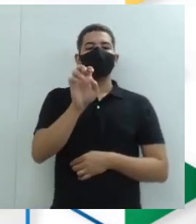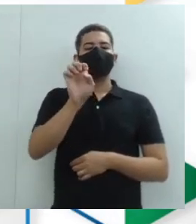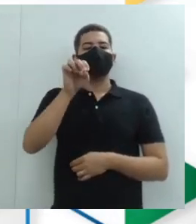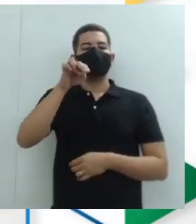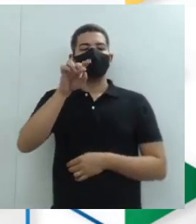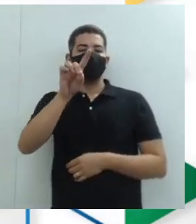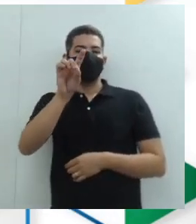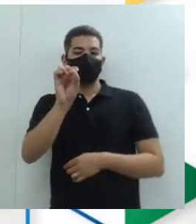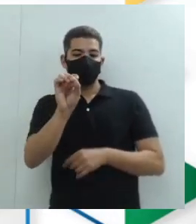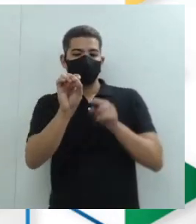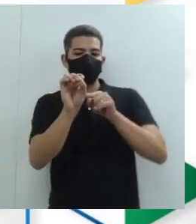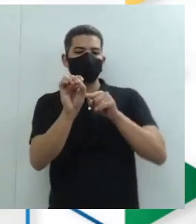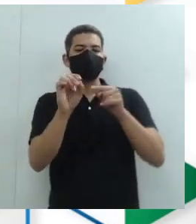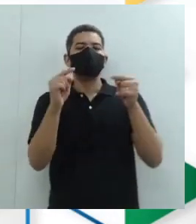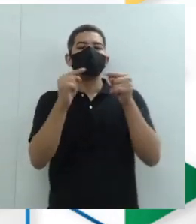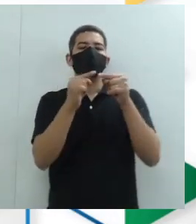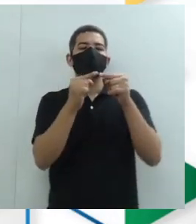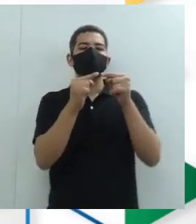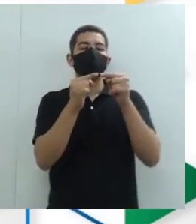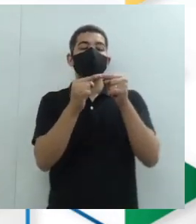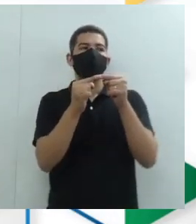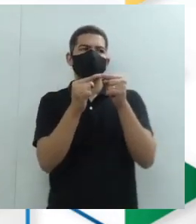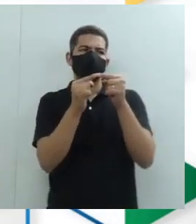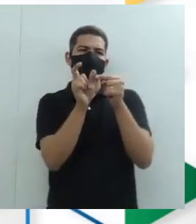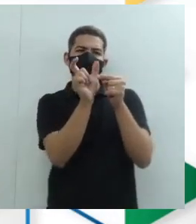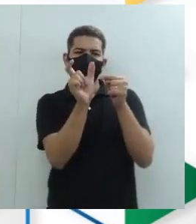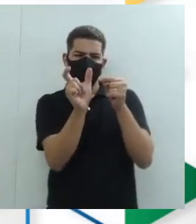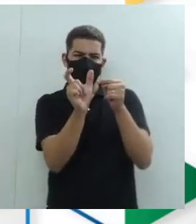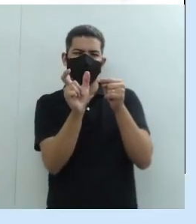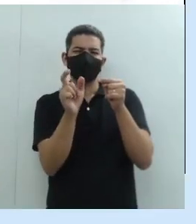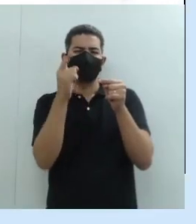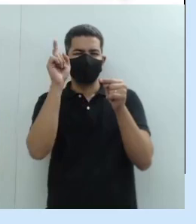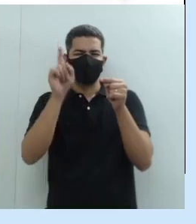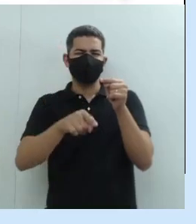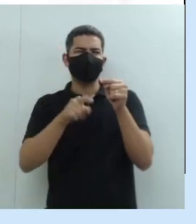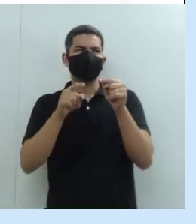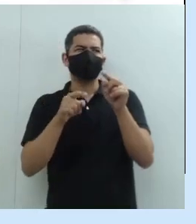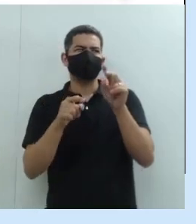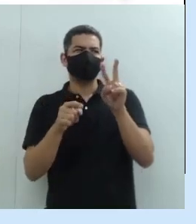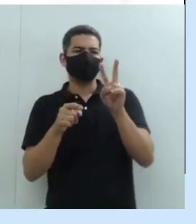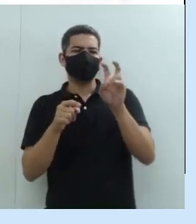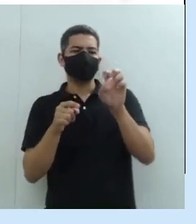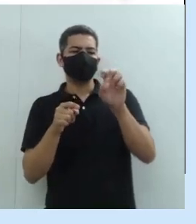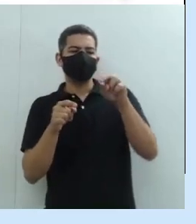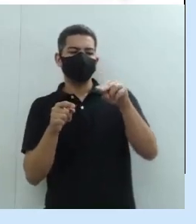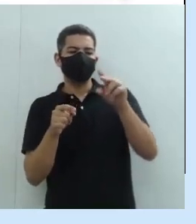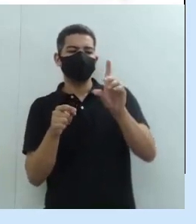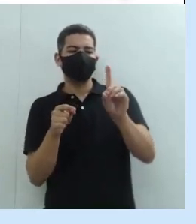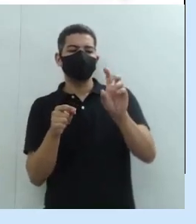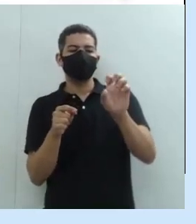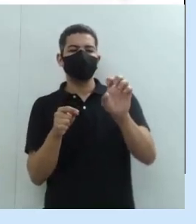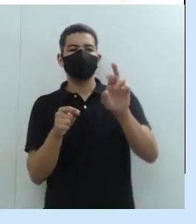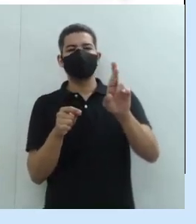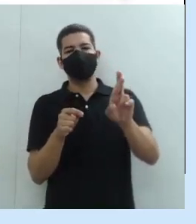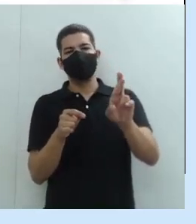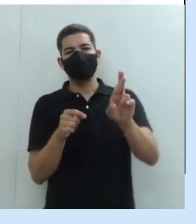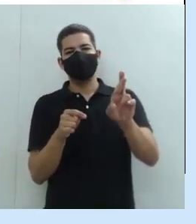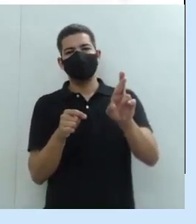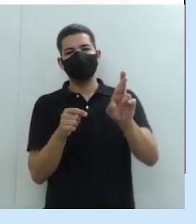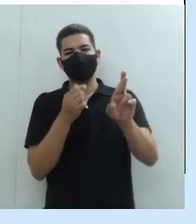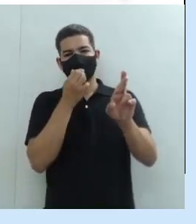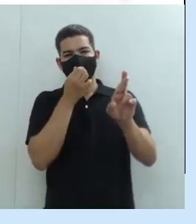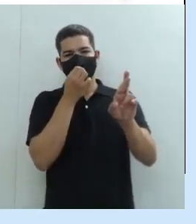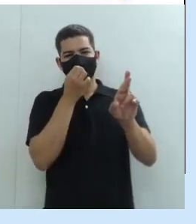placa que o vendo que está escrito na placa se refere ao verbo vender, o que não é de fato